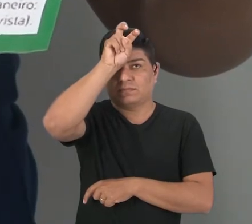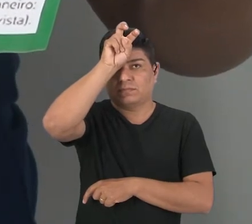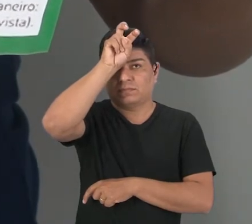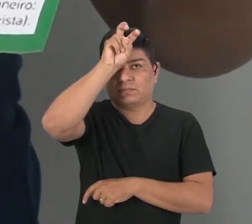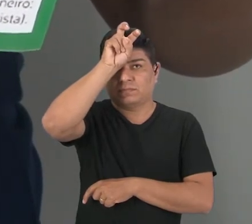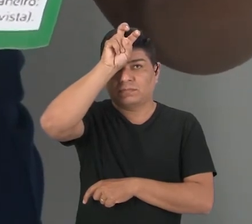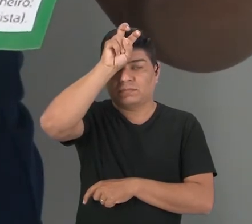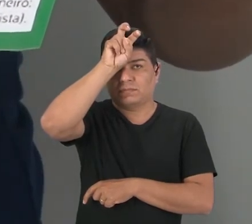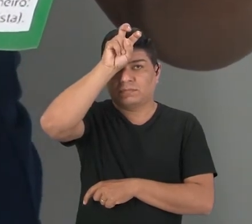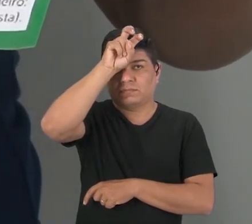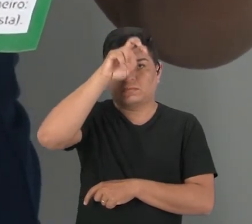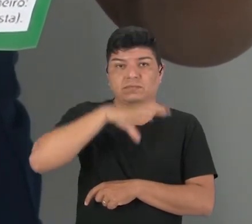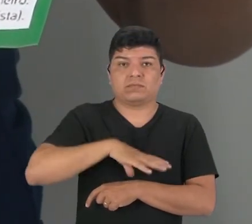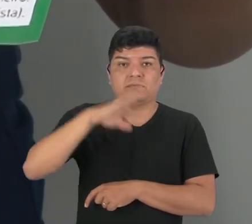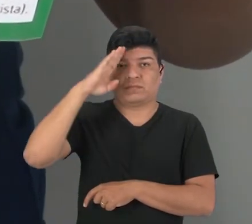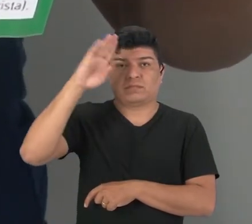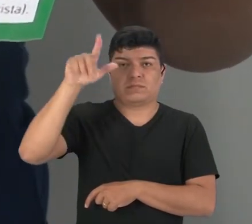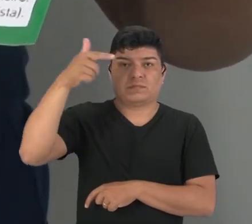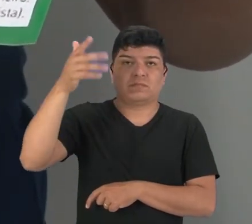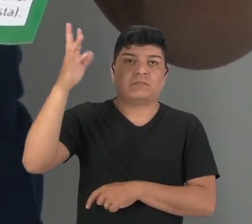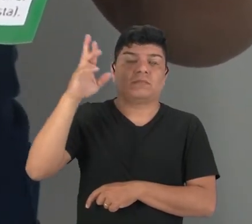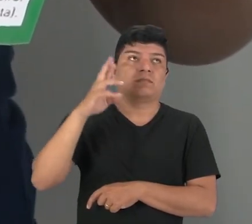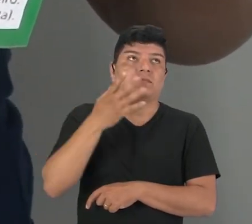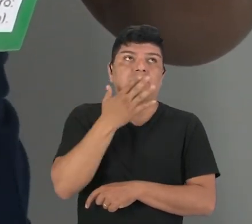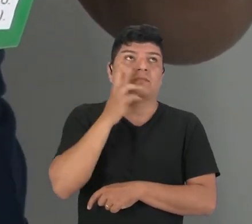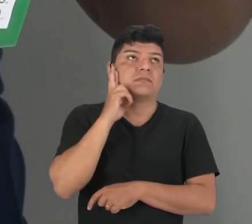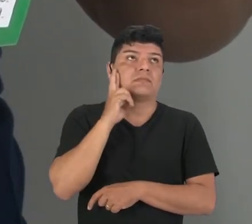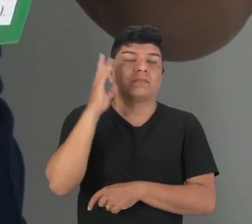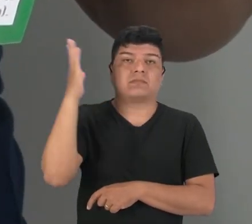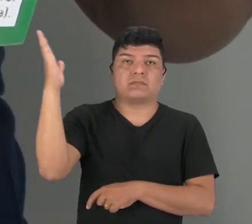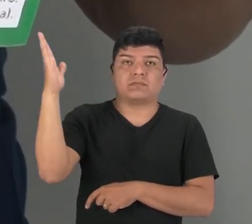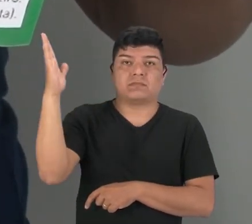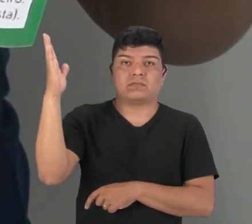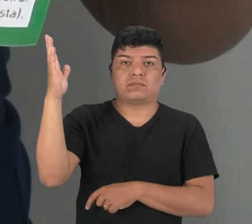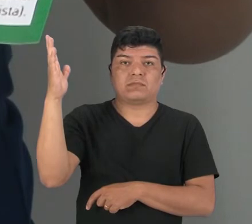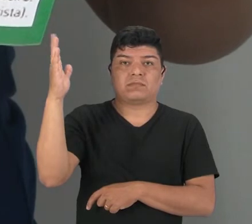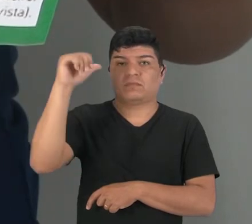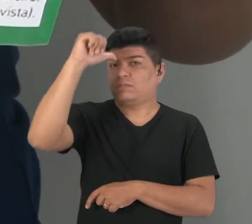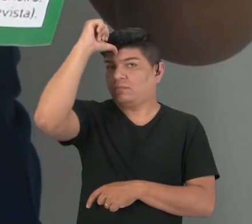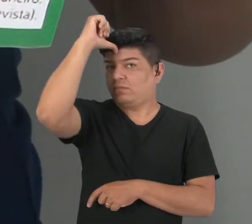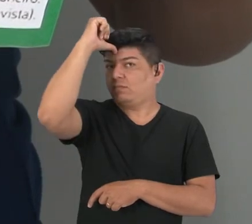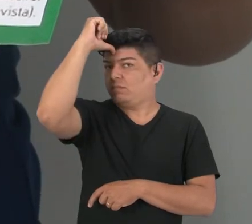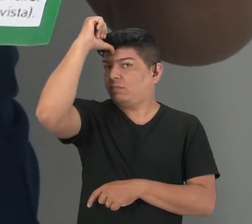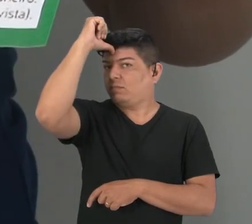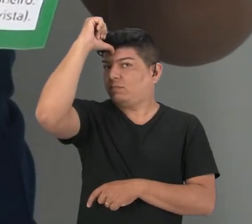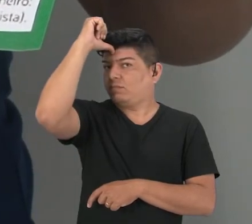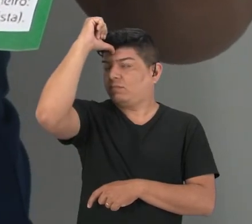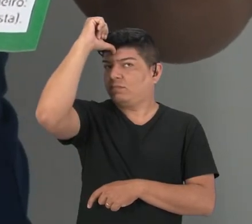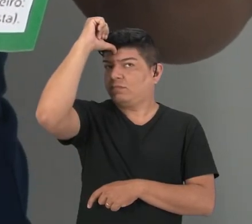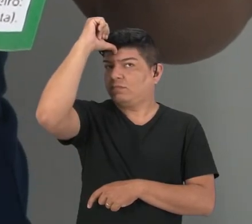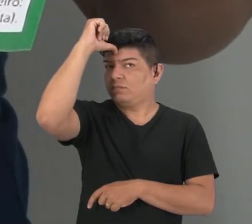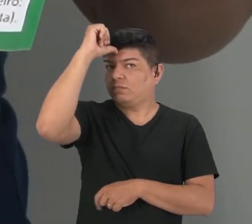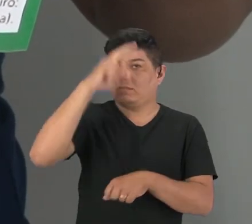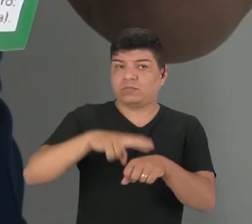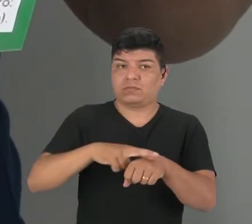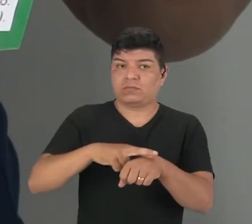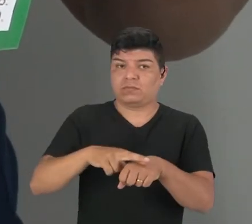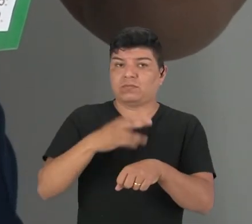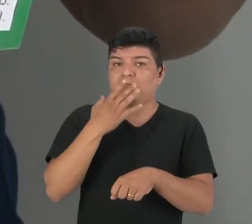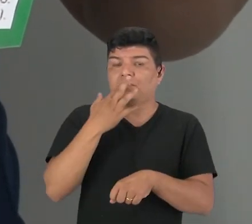Mesopotâmia, né, que é eu falo rosa, Índia, e a Índia que é roxa, e